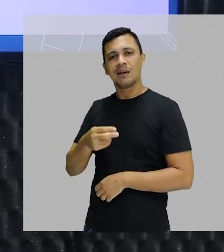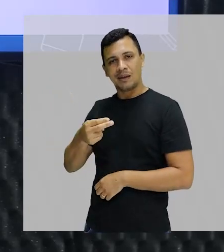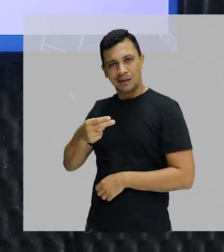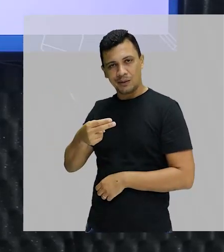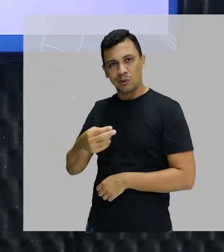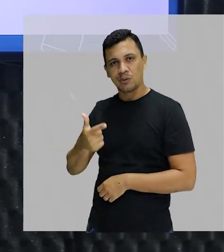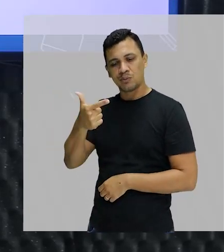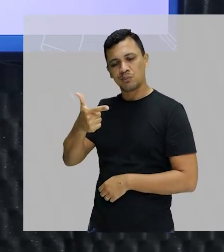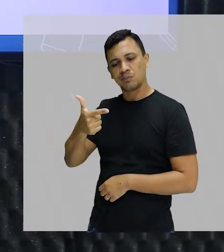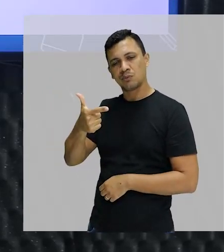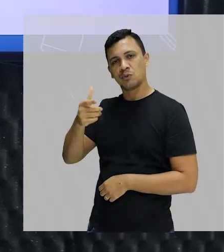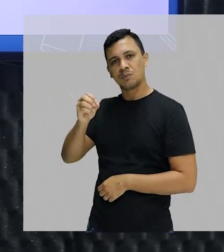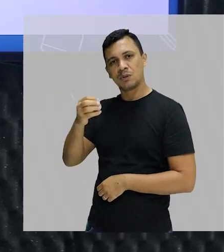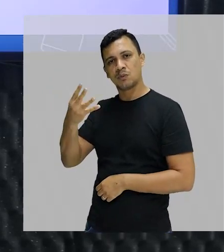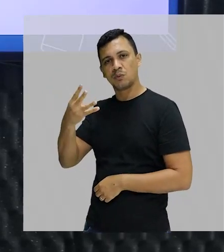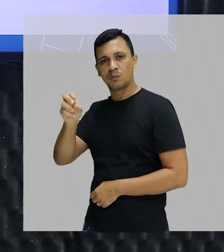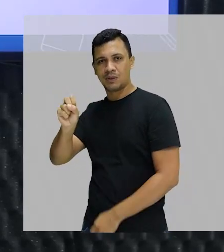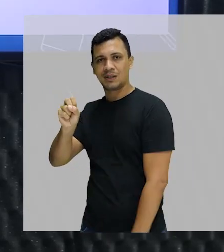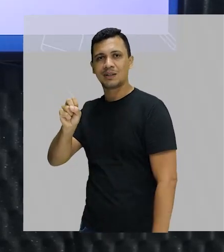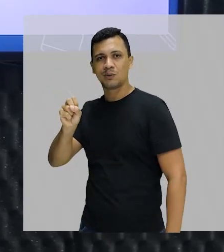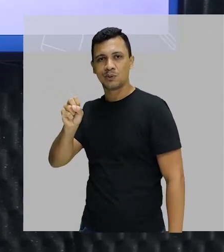vai ser o número